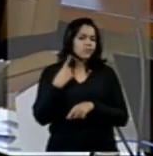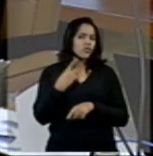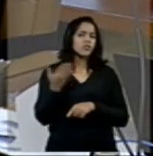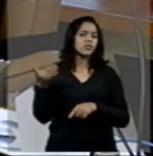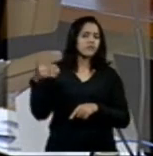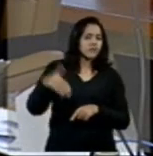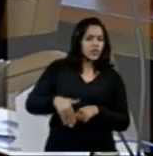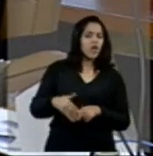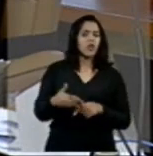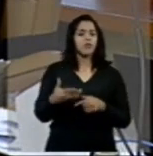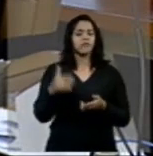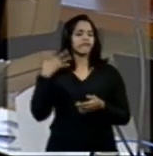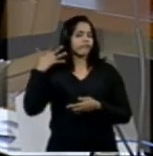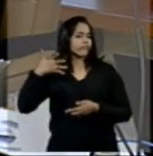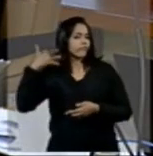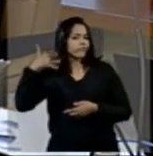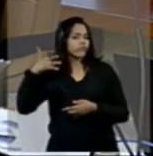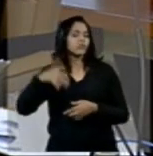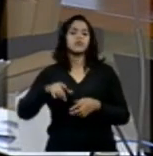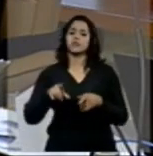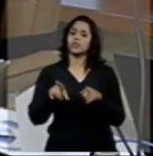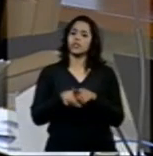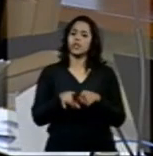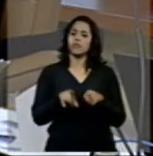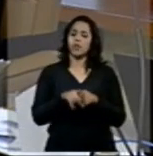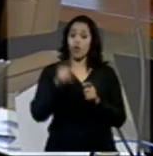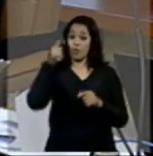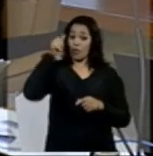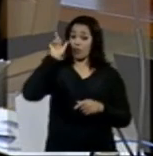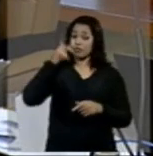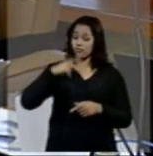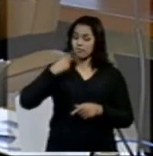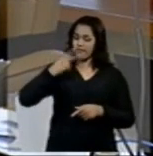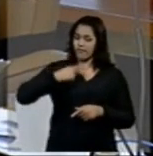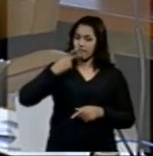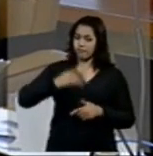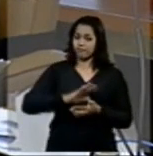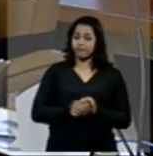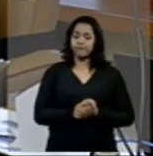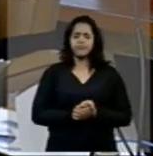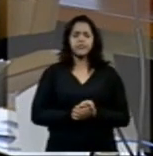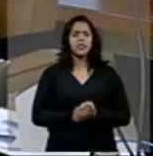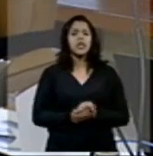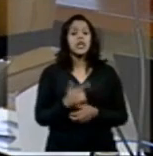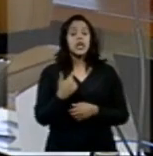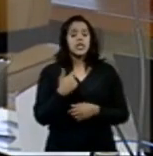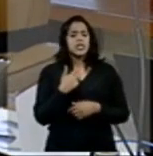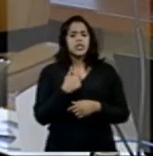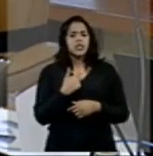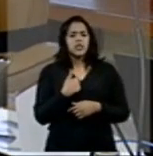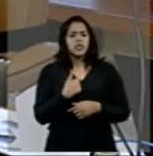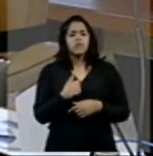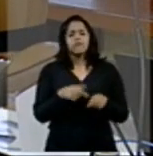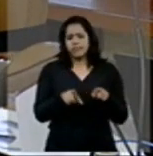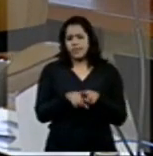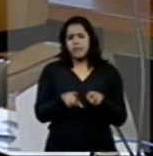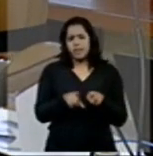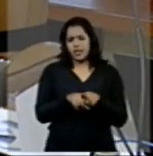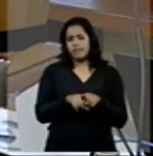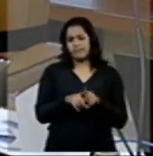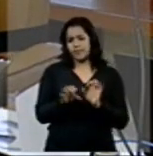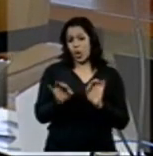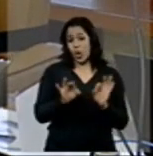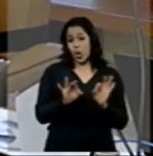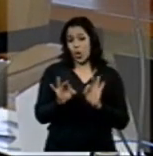aqui presentes e fizeram suas respectivas sustentações orais. Senhora Presidente, eu vou, também pela